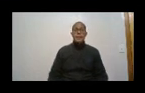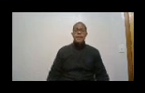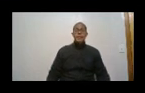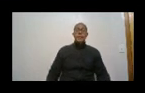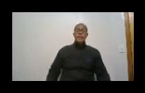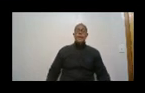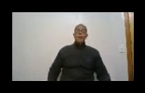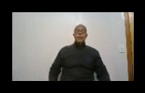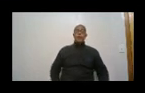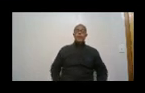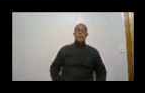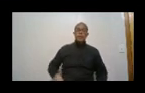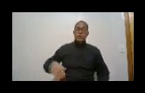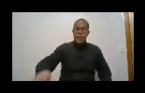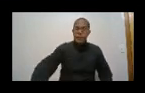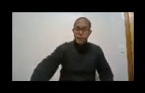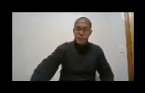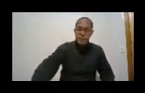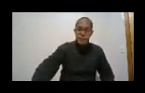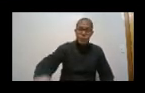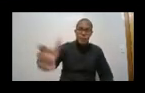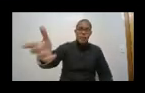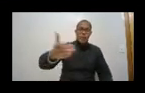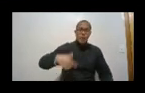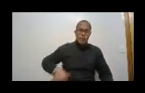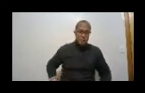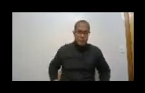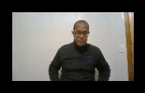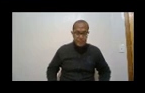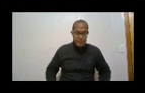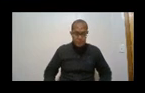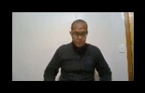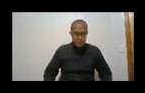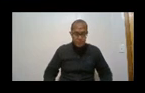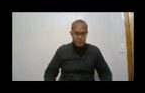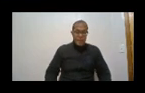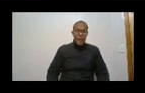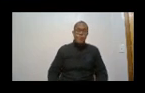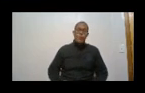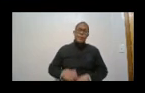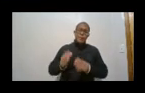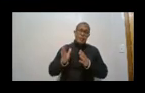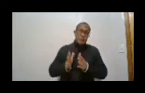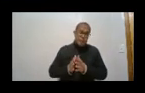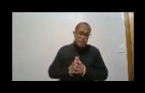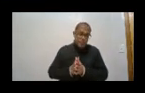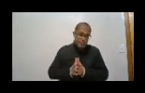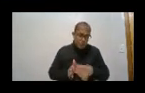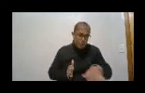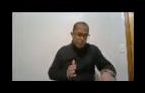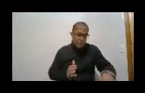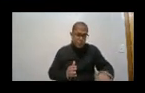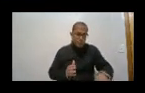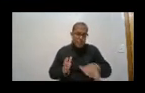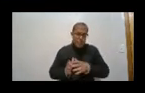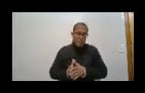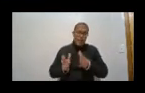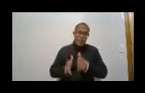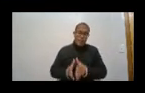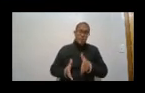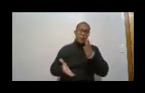É a capacidade de se ligar ao alvo, conceito, chave, fechadura, que eu mostro nessa imagem para os senhores. É importante entender mais uma